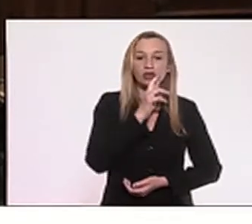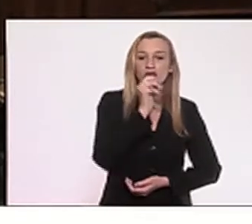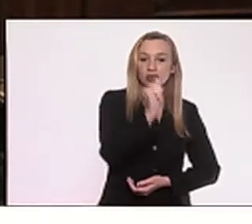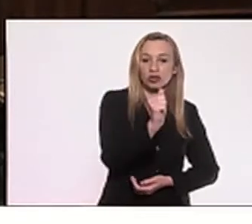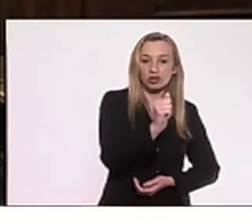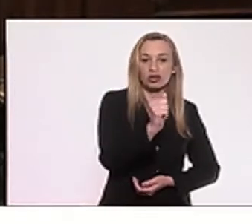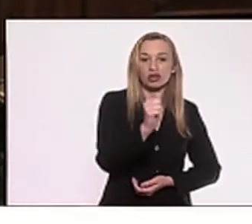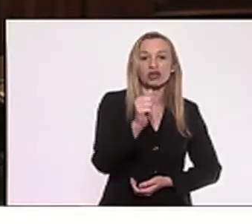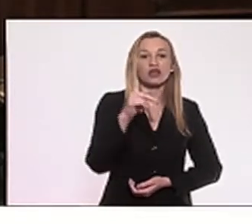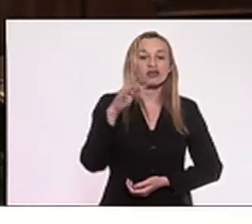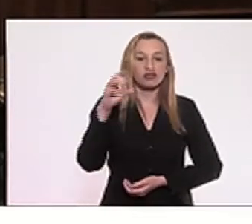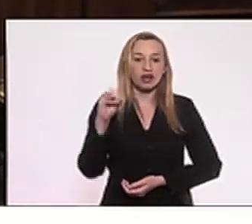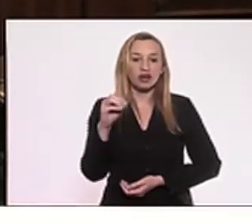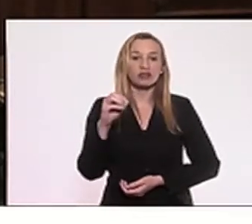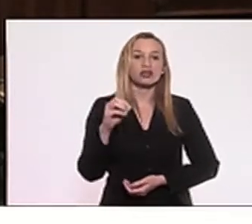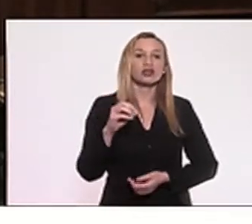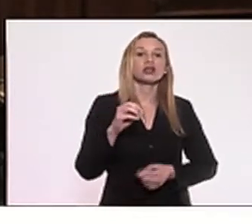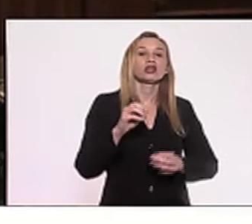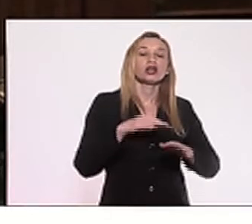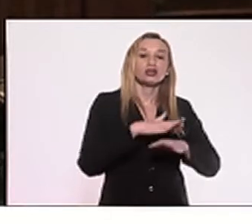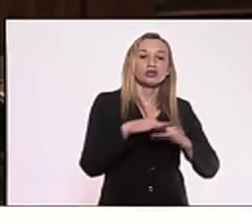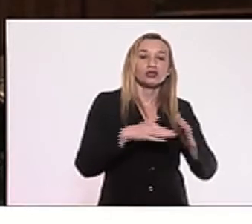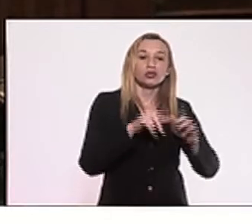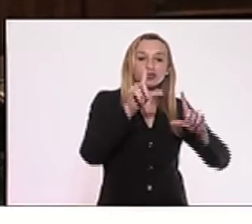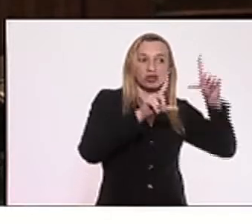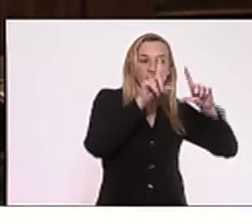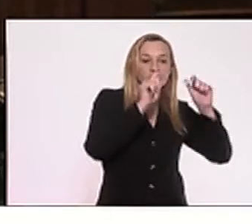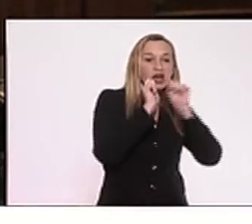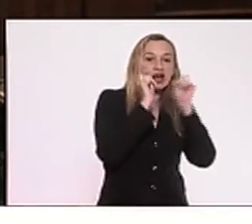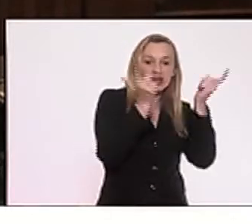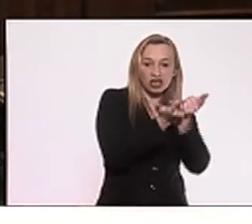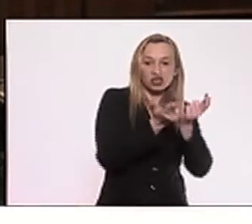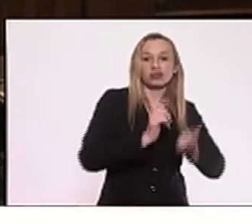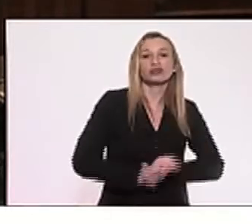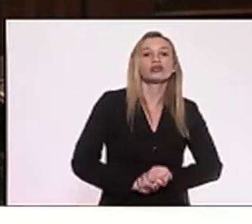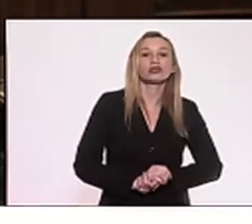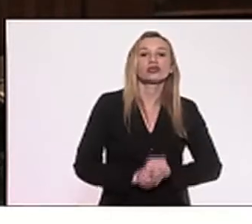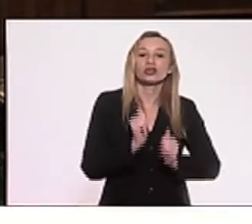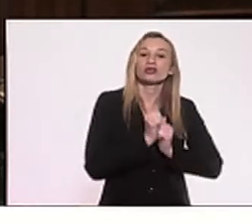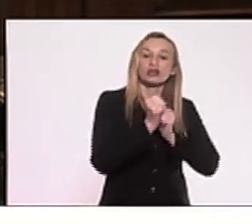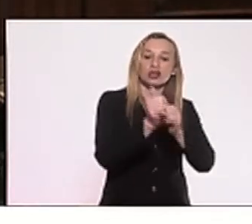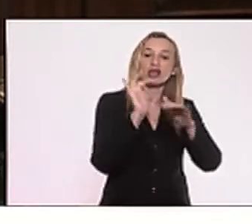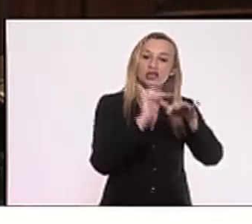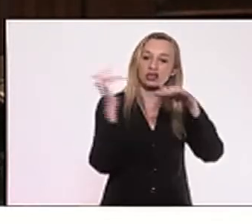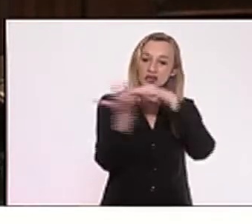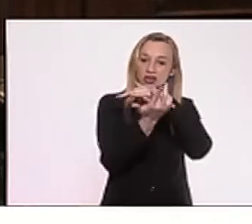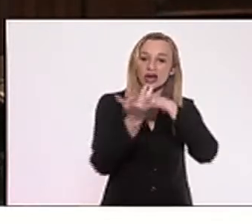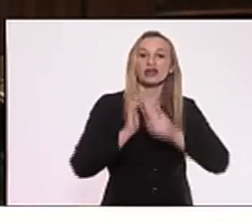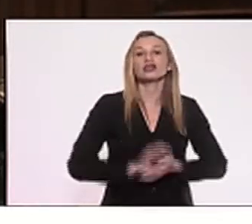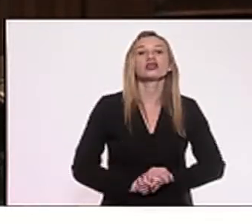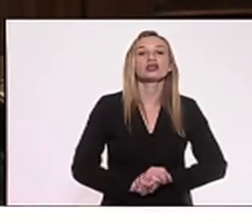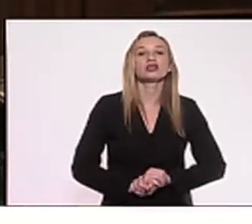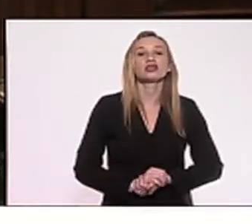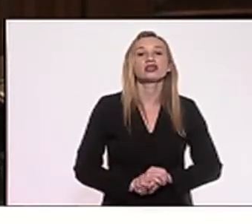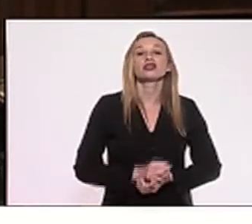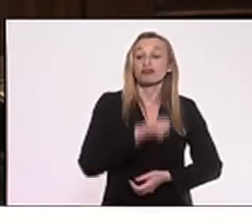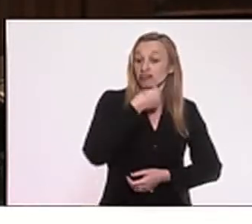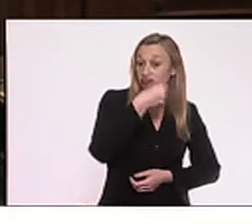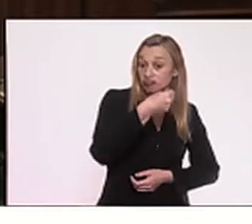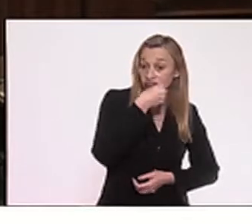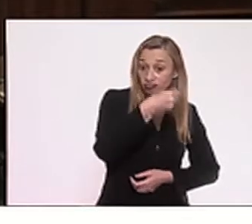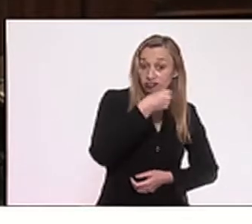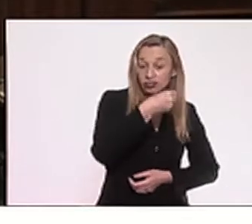Serafini, cidadãos e cidadãs que nos assistem pela TV Alerj, nos seguem pelas redes sociais,